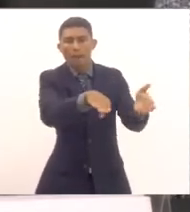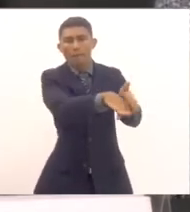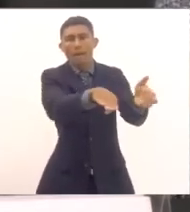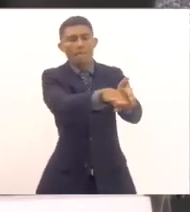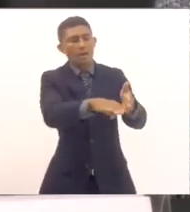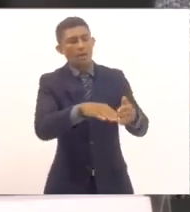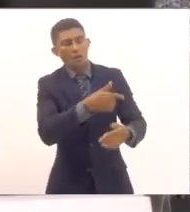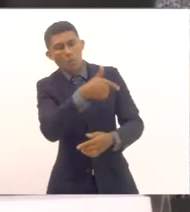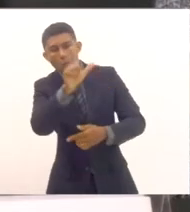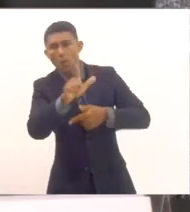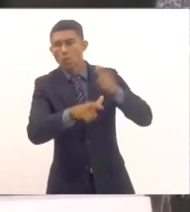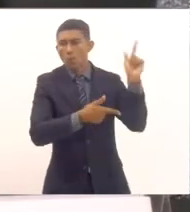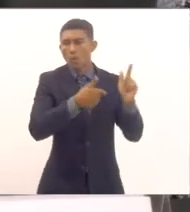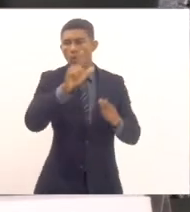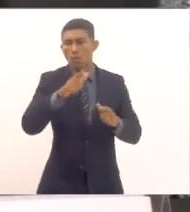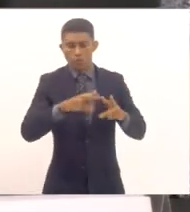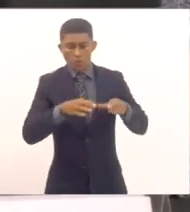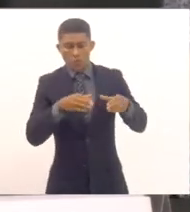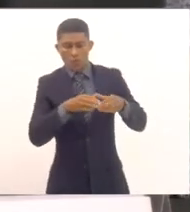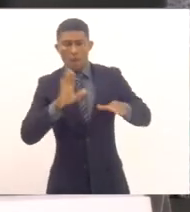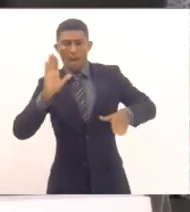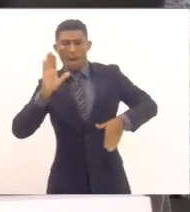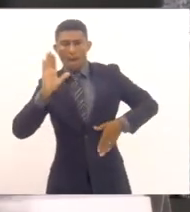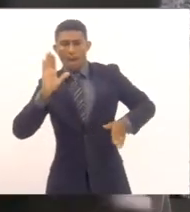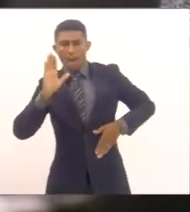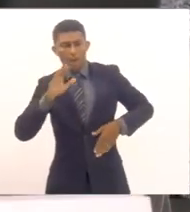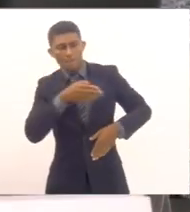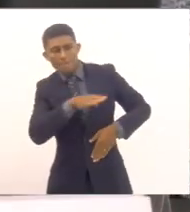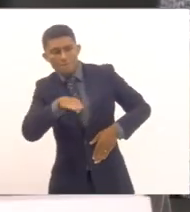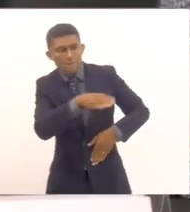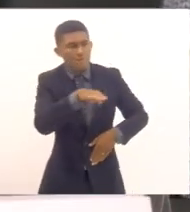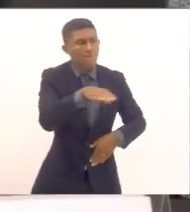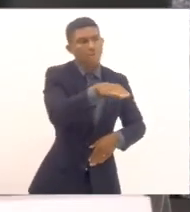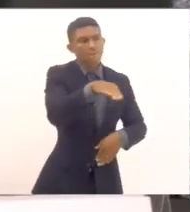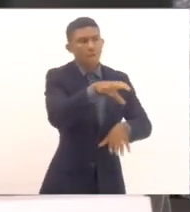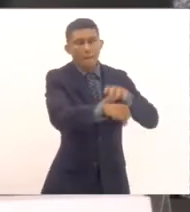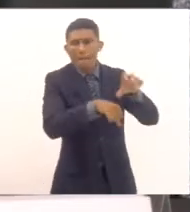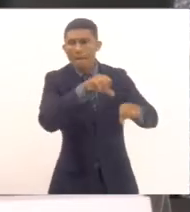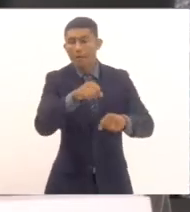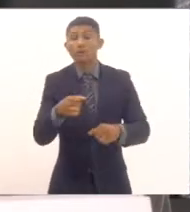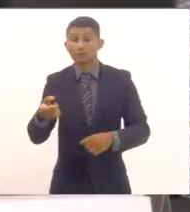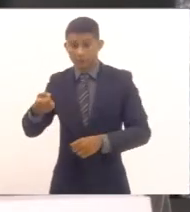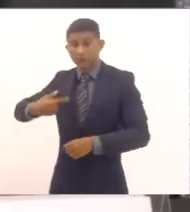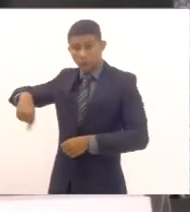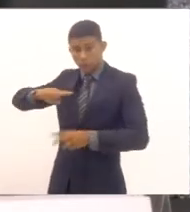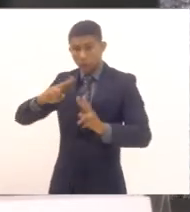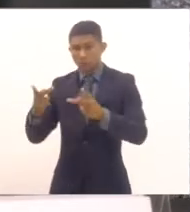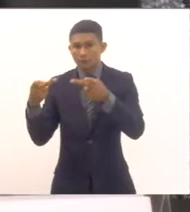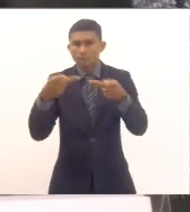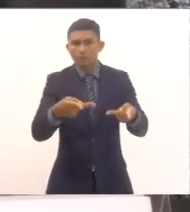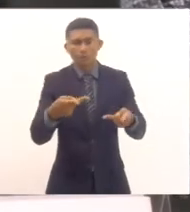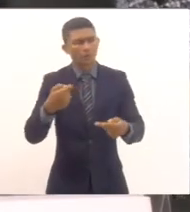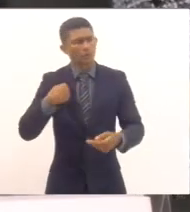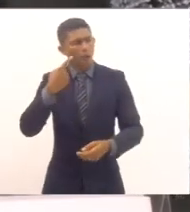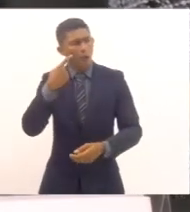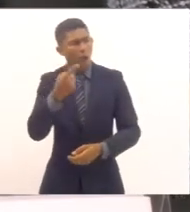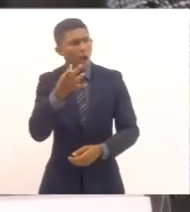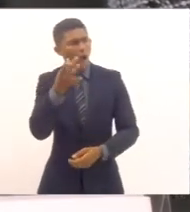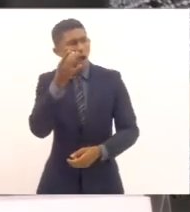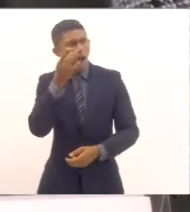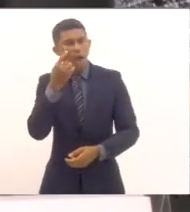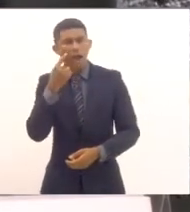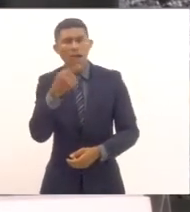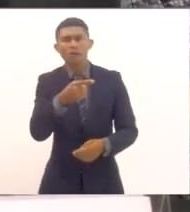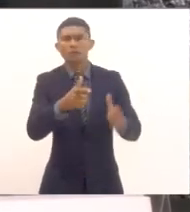Cavas esportes para serem Roubados na nossa última visita a gente verificou que inicialmente essa